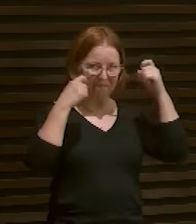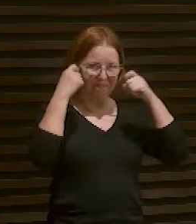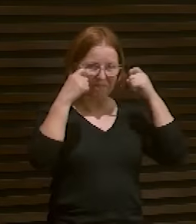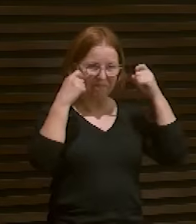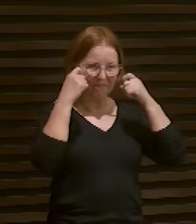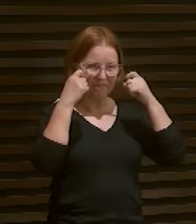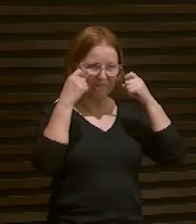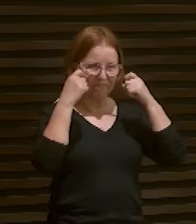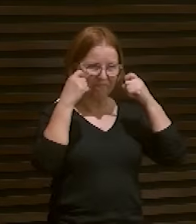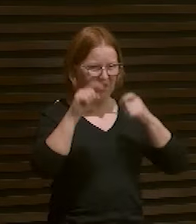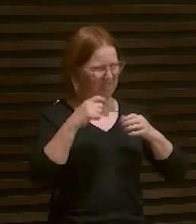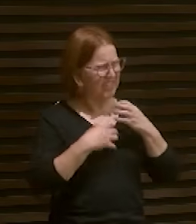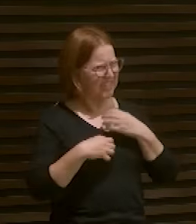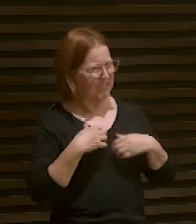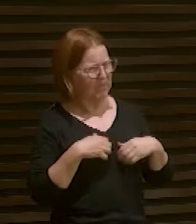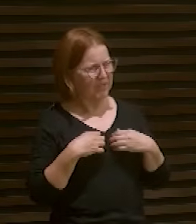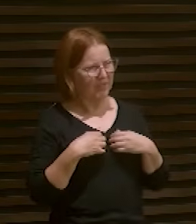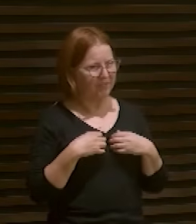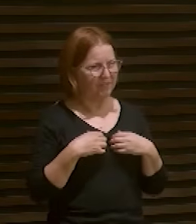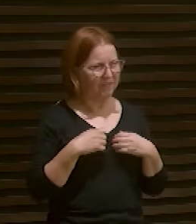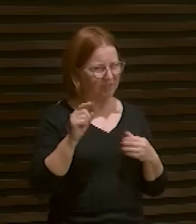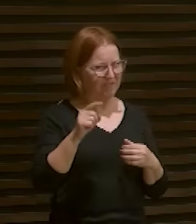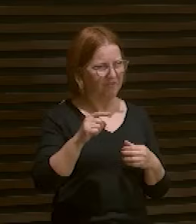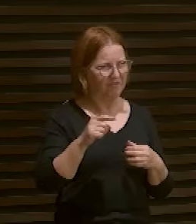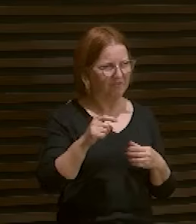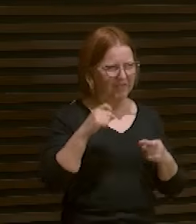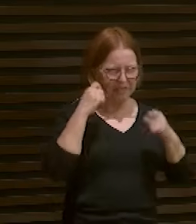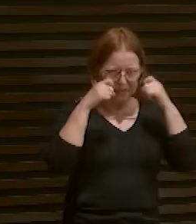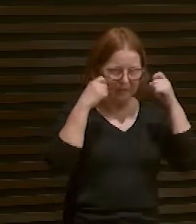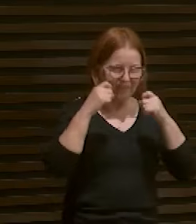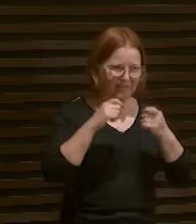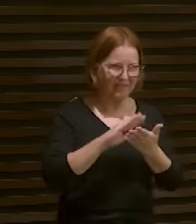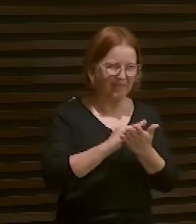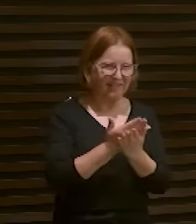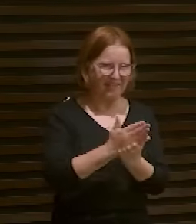preocupação. Você é ansioso? Você é preocupado?